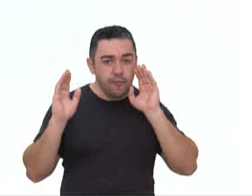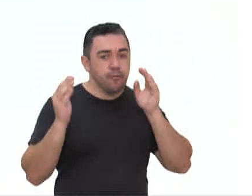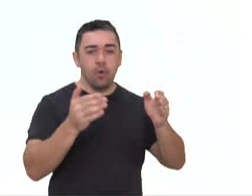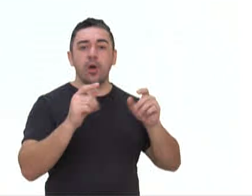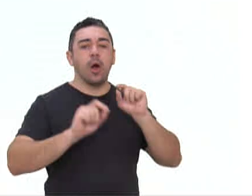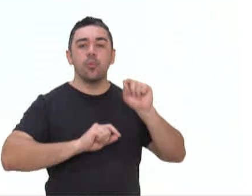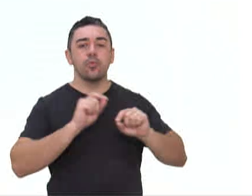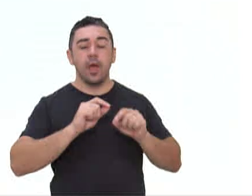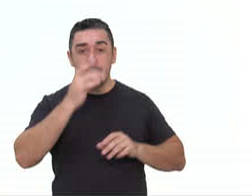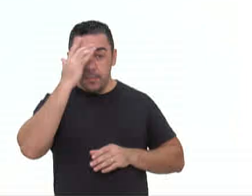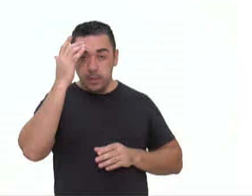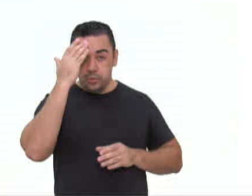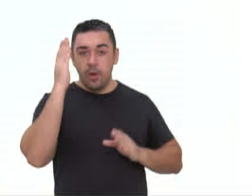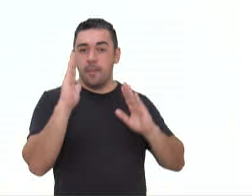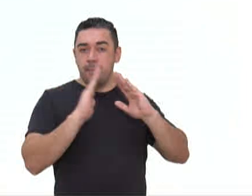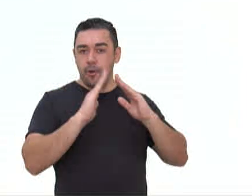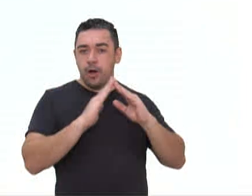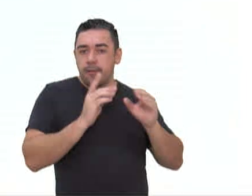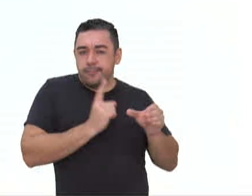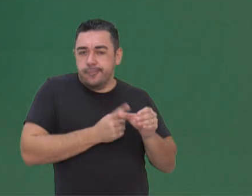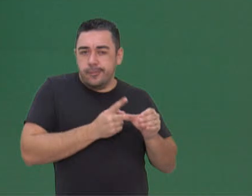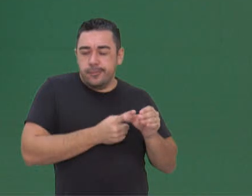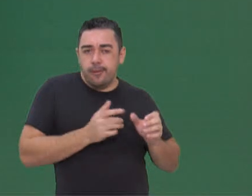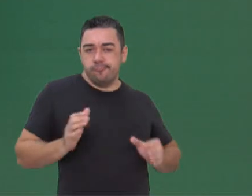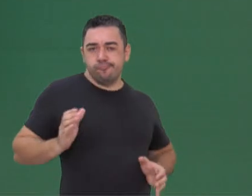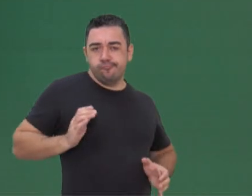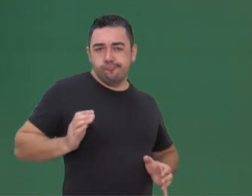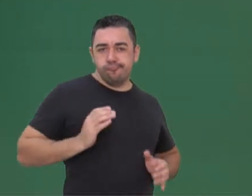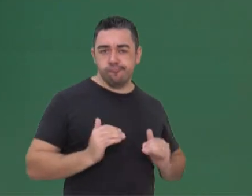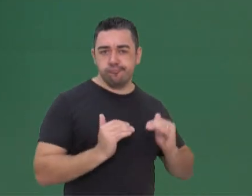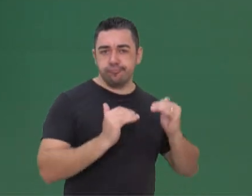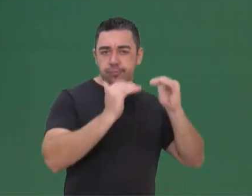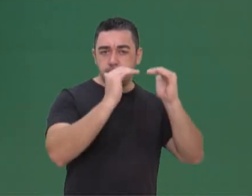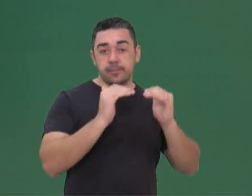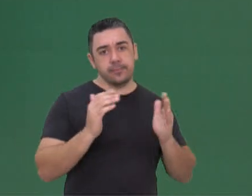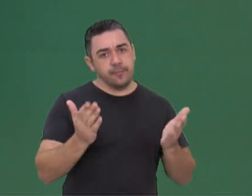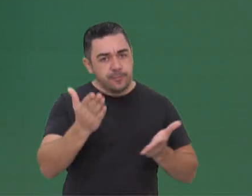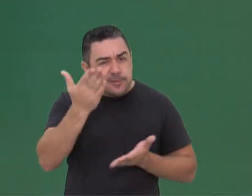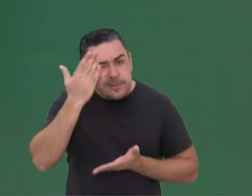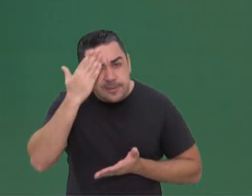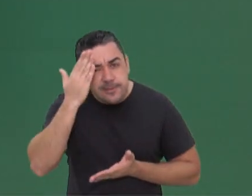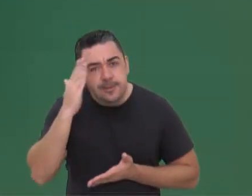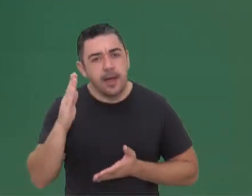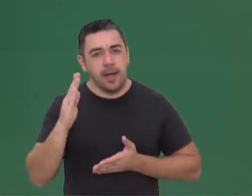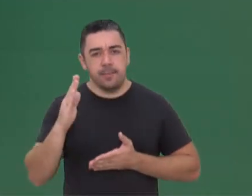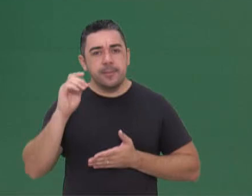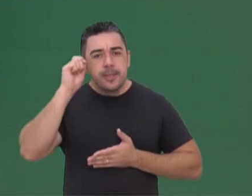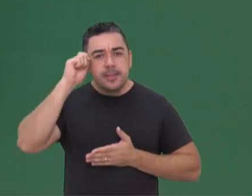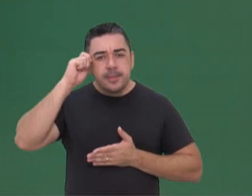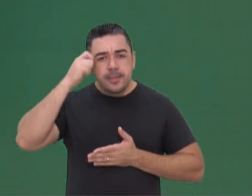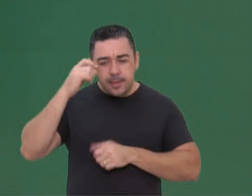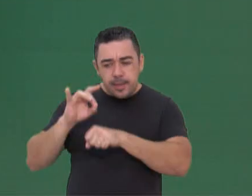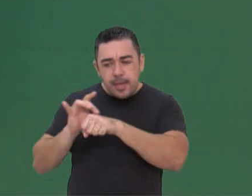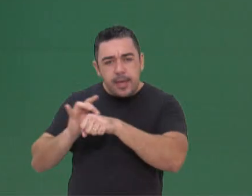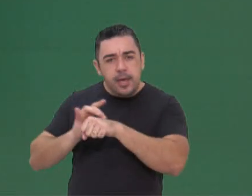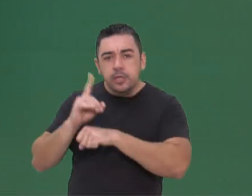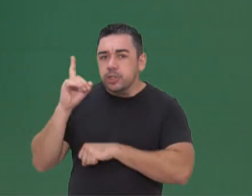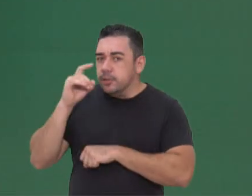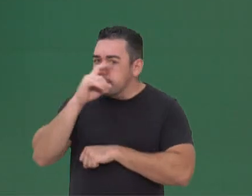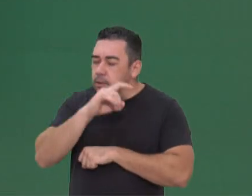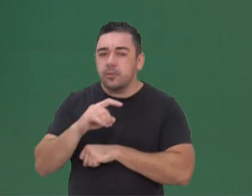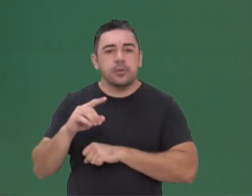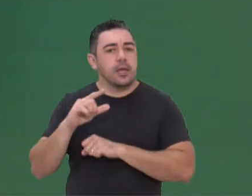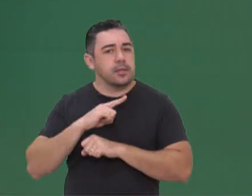média urbana. E você vai lembrar, negros tinham maior dificuldade de se inserir nessa sociedade de classe